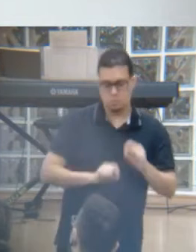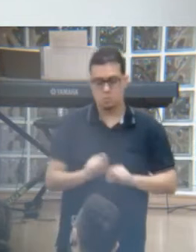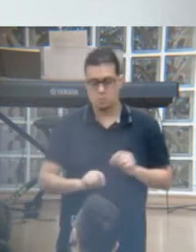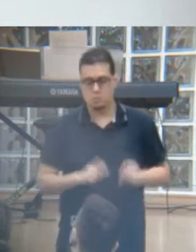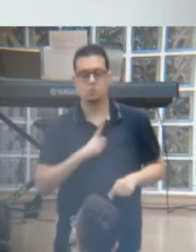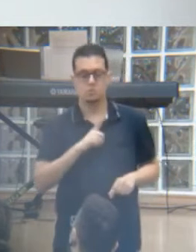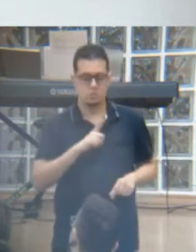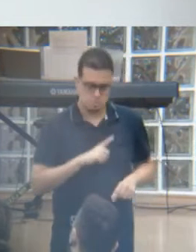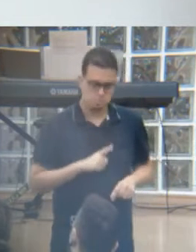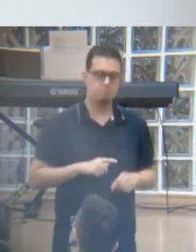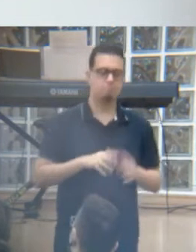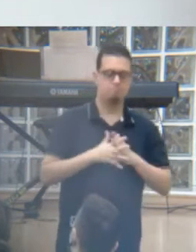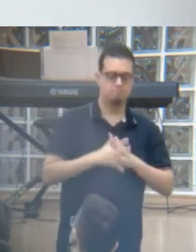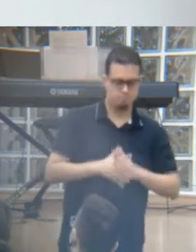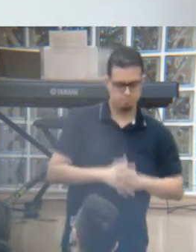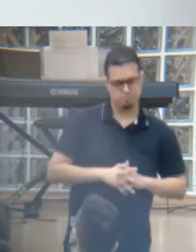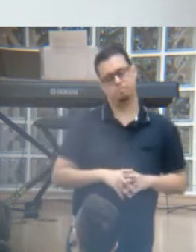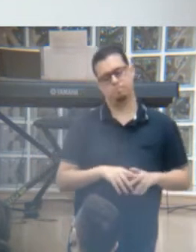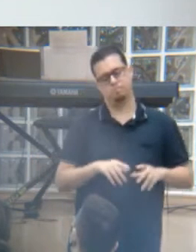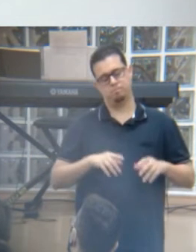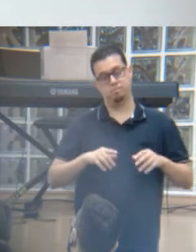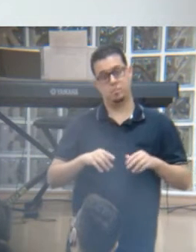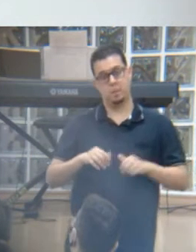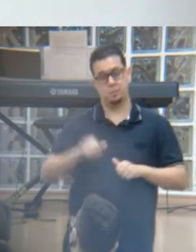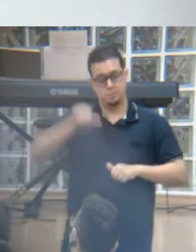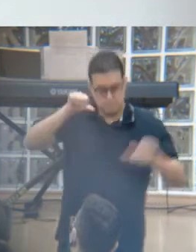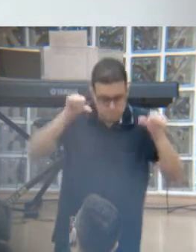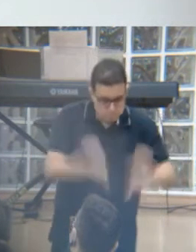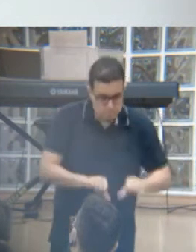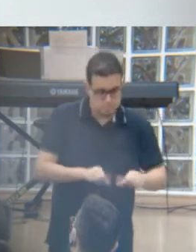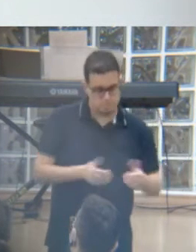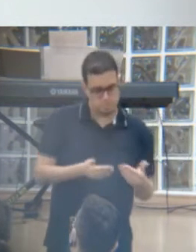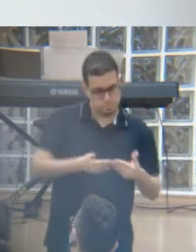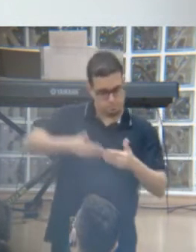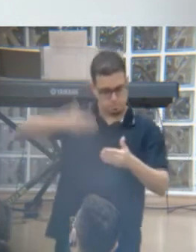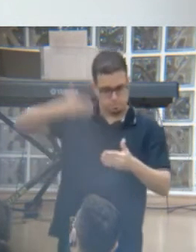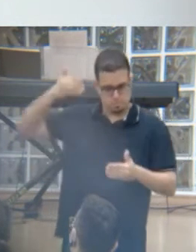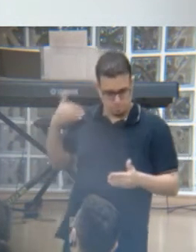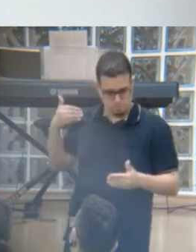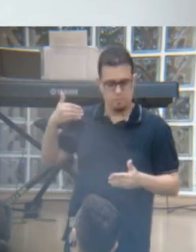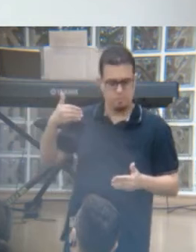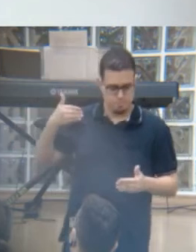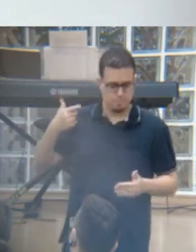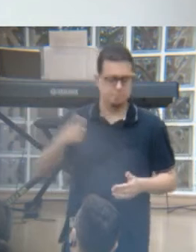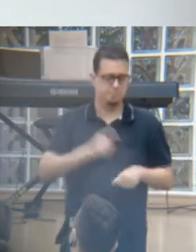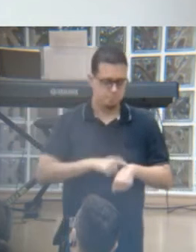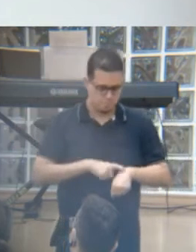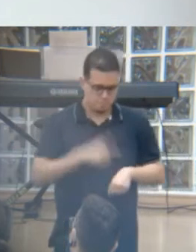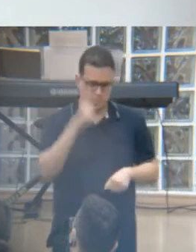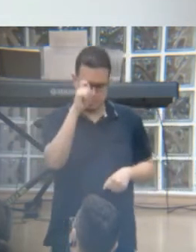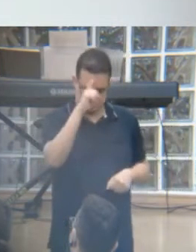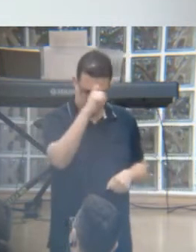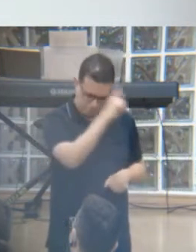ainda piores do que as que estamos vivendo hoje. Momentos muito difíceis.